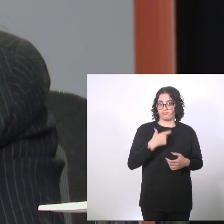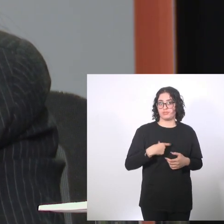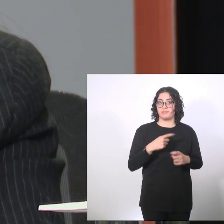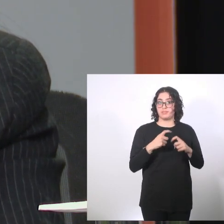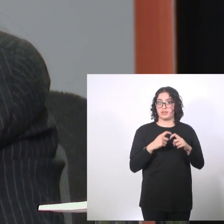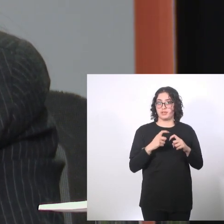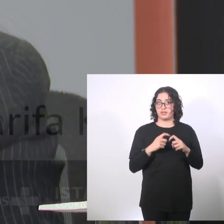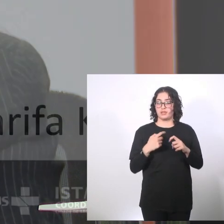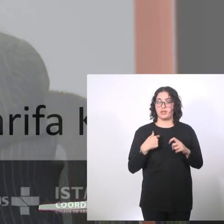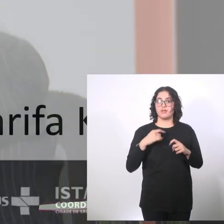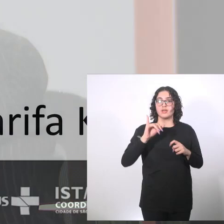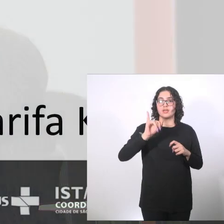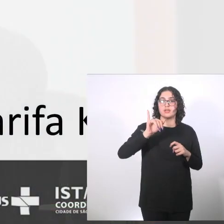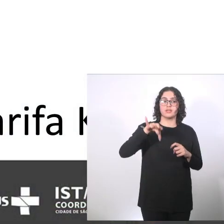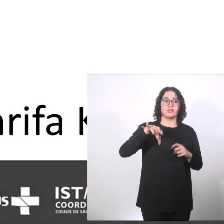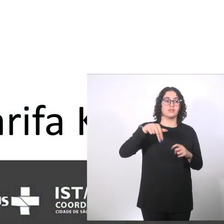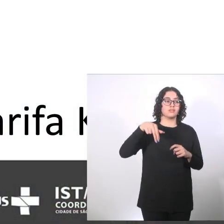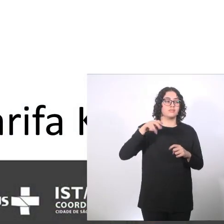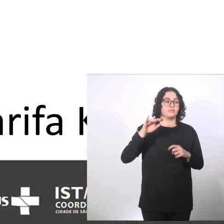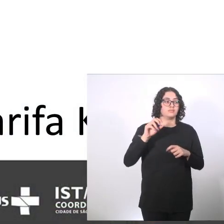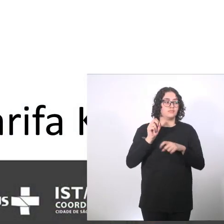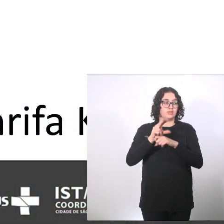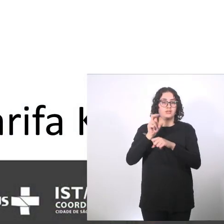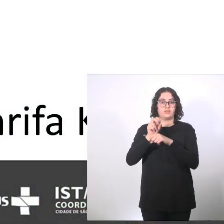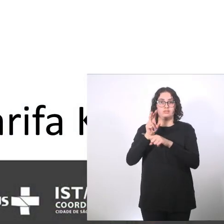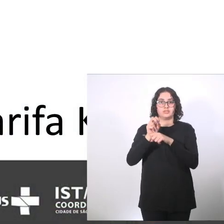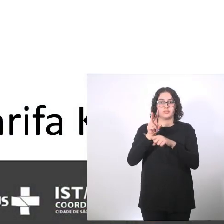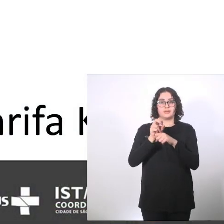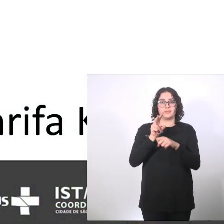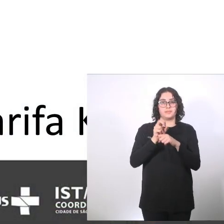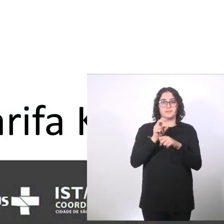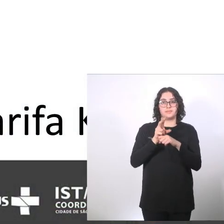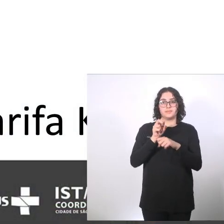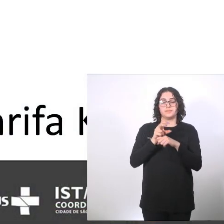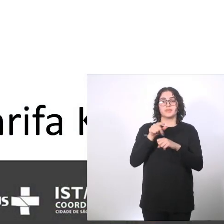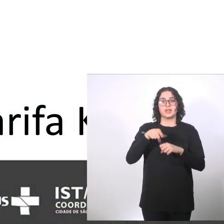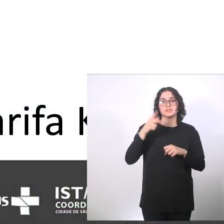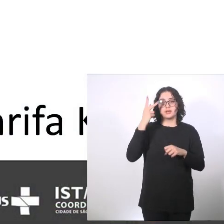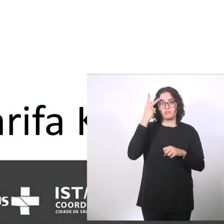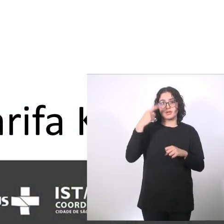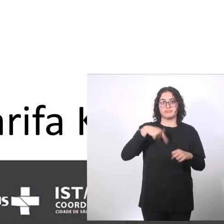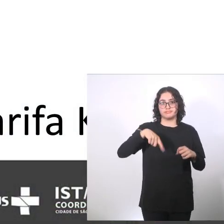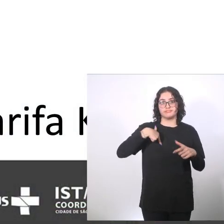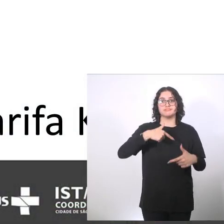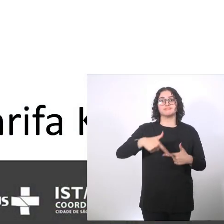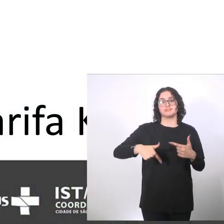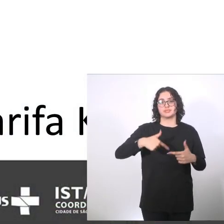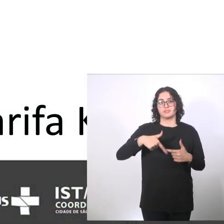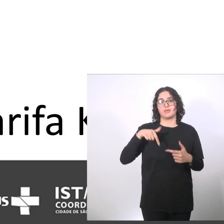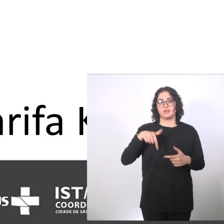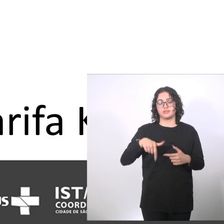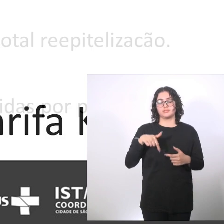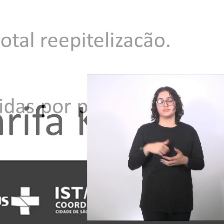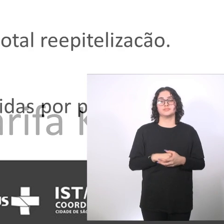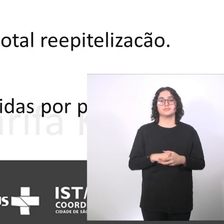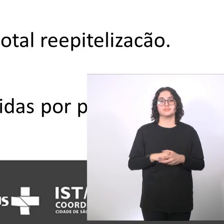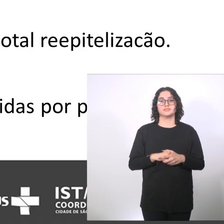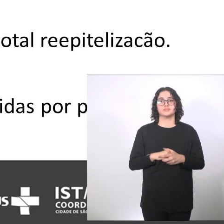integro a equipe de assistência da IST-AIDS do município de São Paulo. Próximo slide.